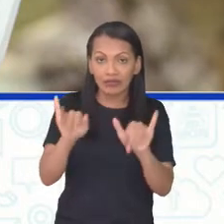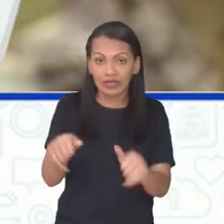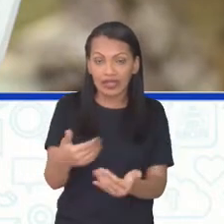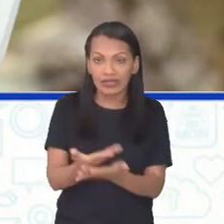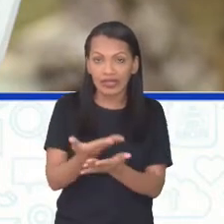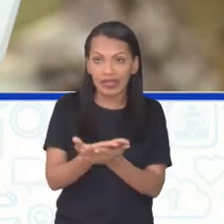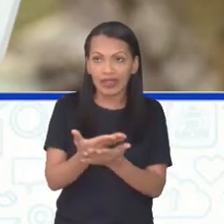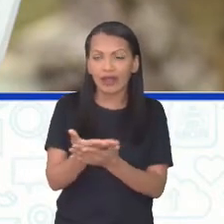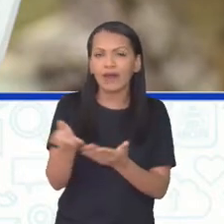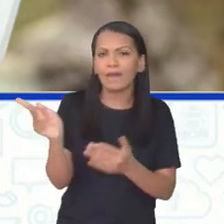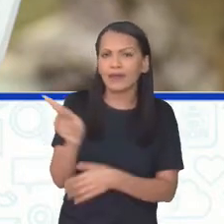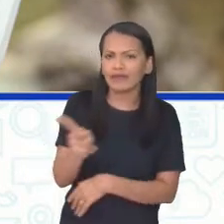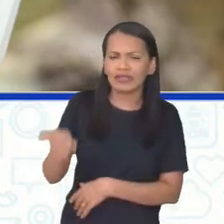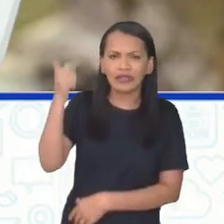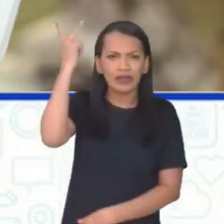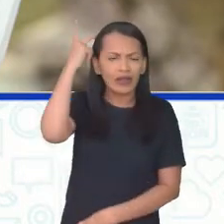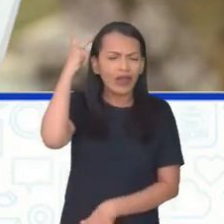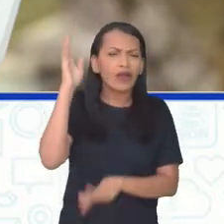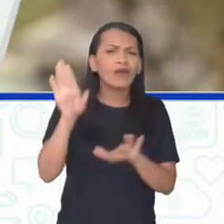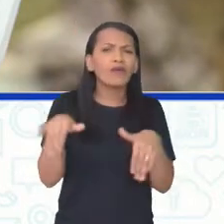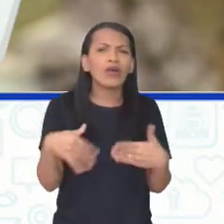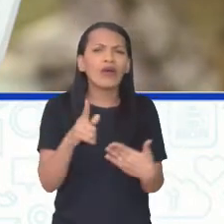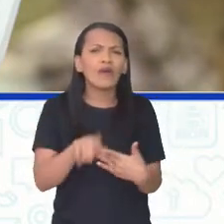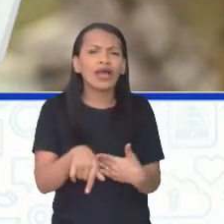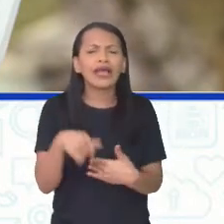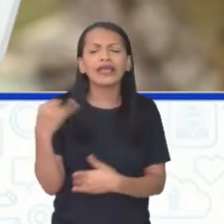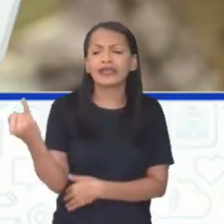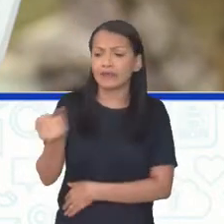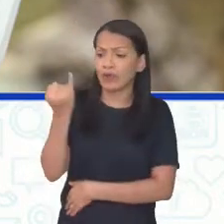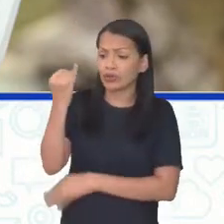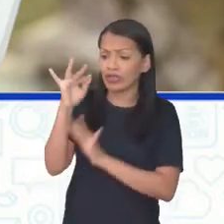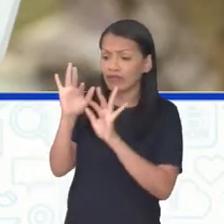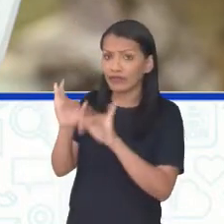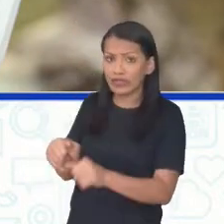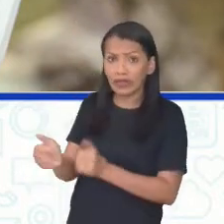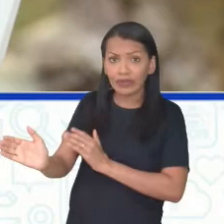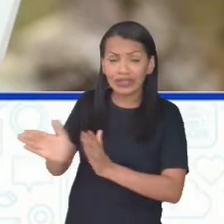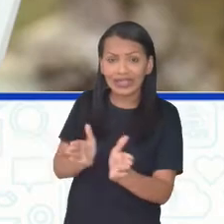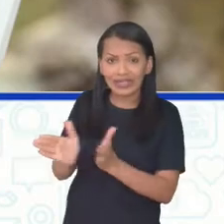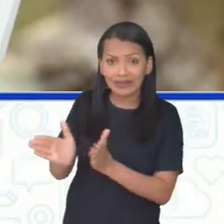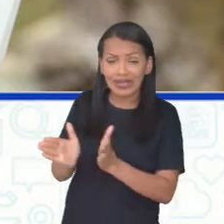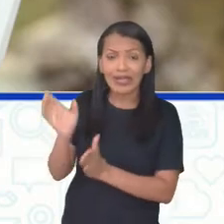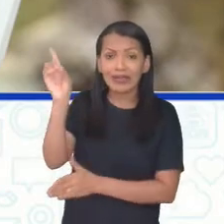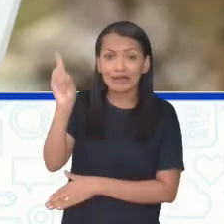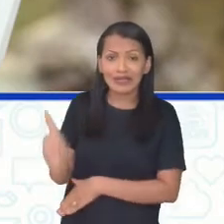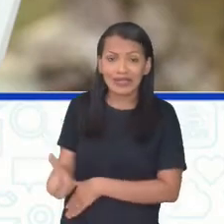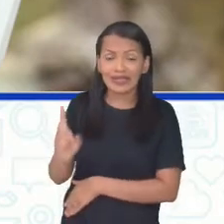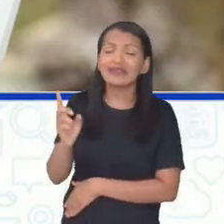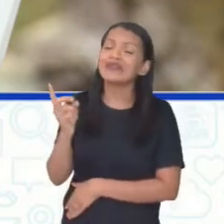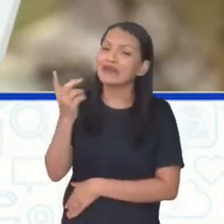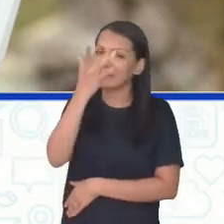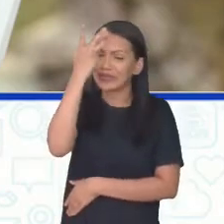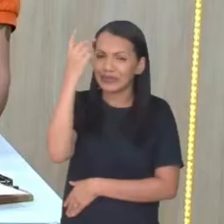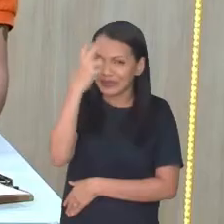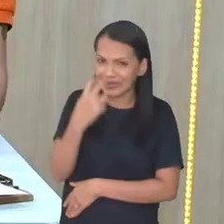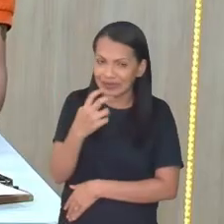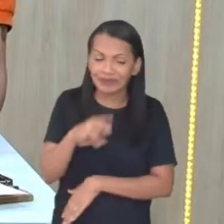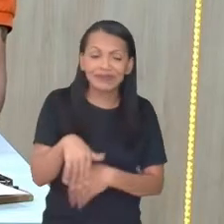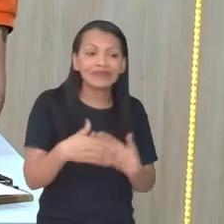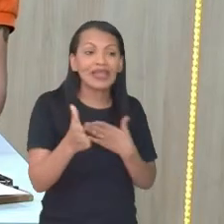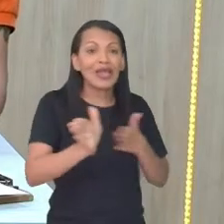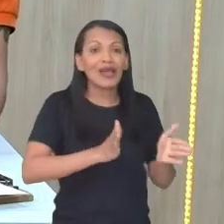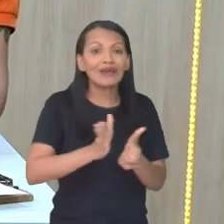aula? Professora Patrícia, qual é a importância final aí da acessibilidade para as pessoas cegas? A acessibilidade, ela